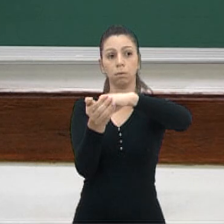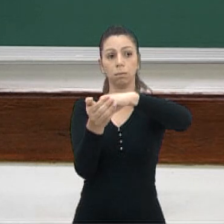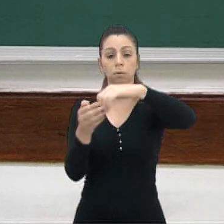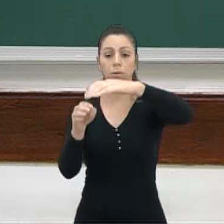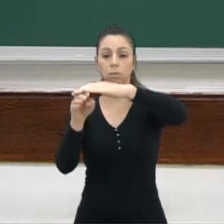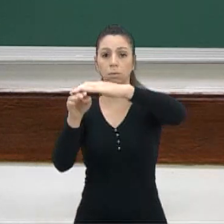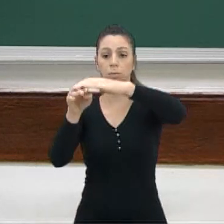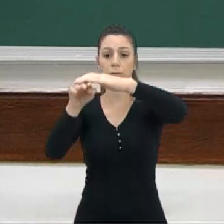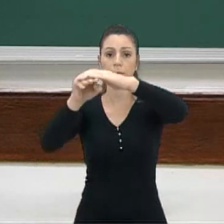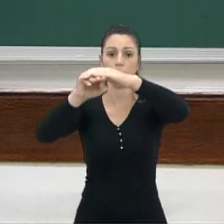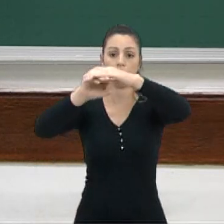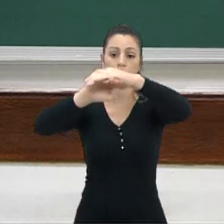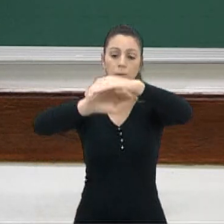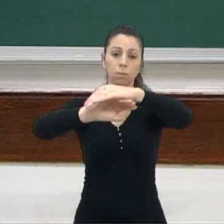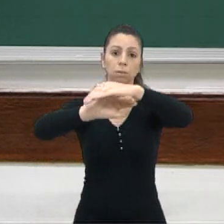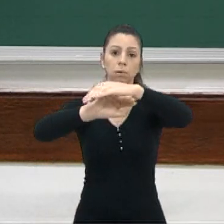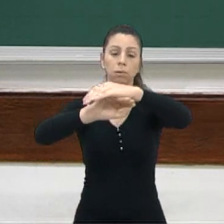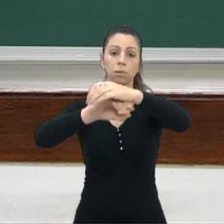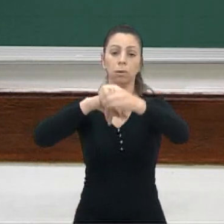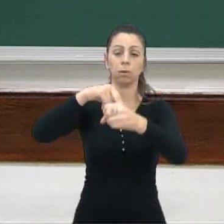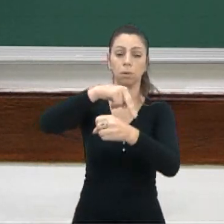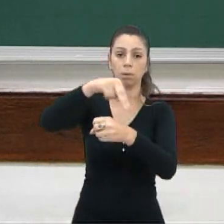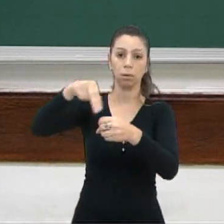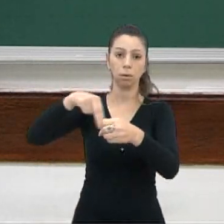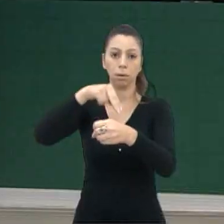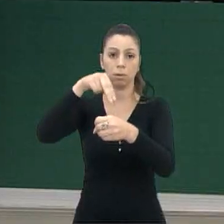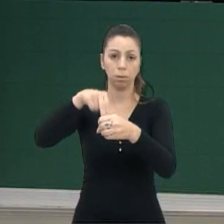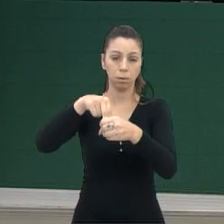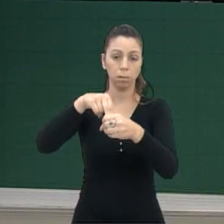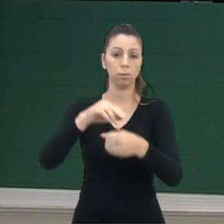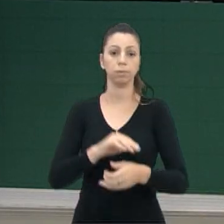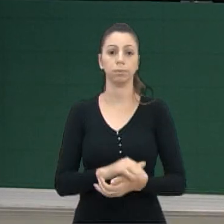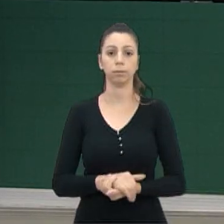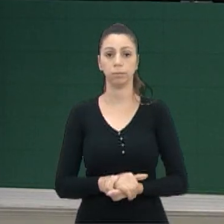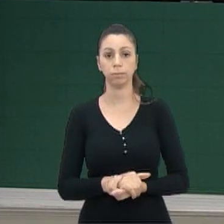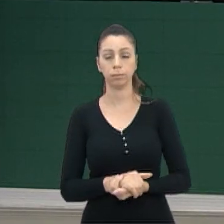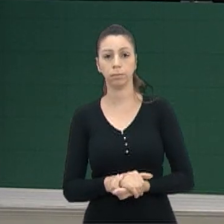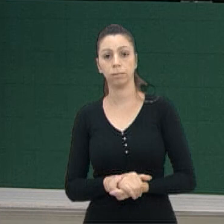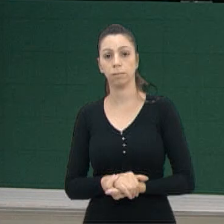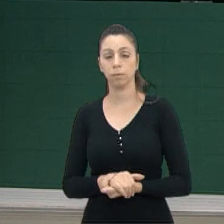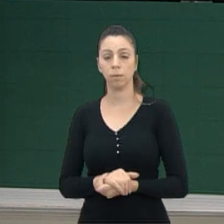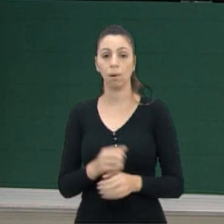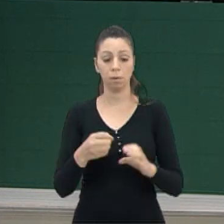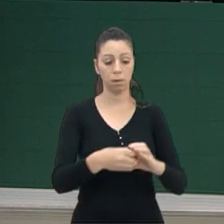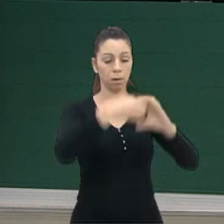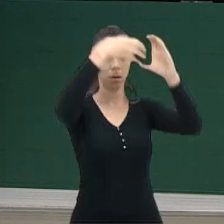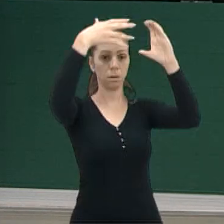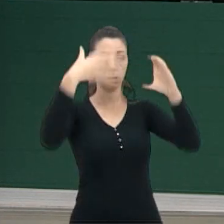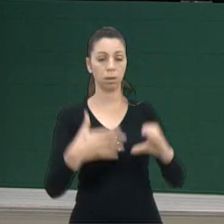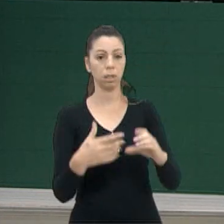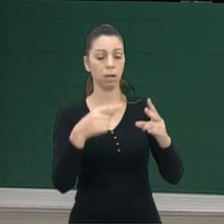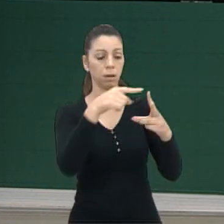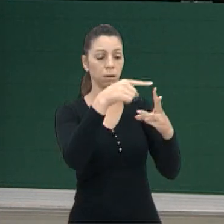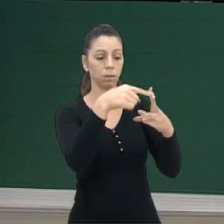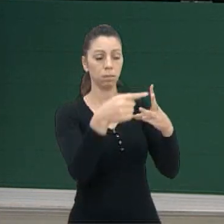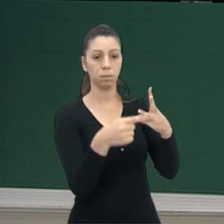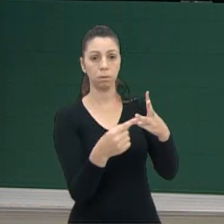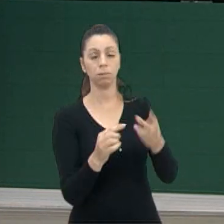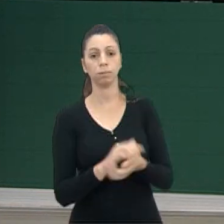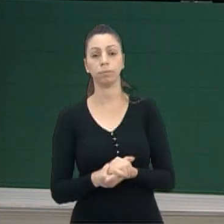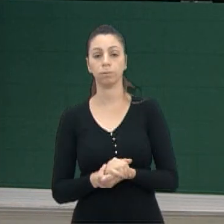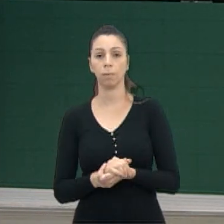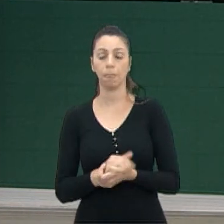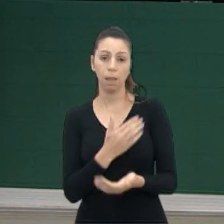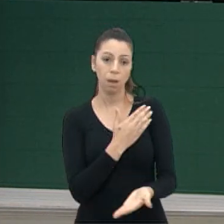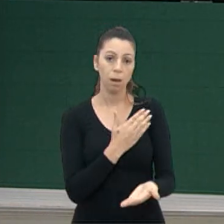manto e o núcleo. Vamos ver as características de cada um, a começar